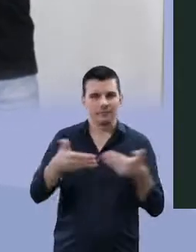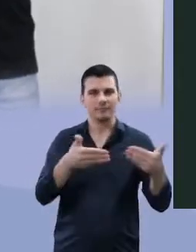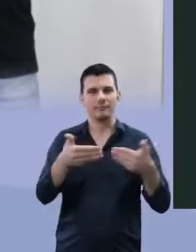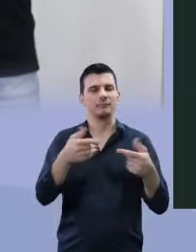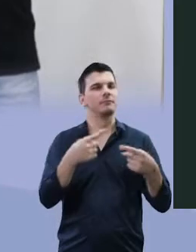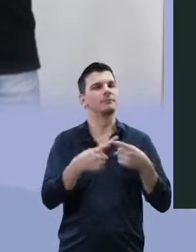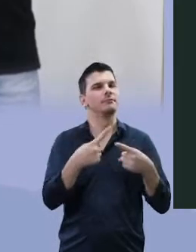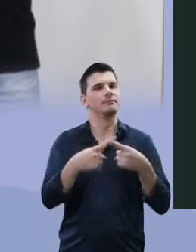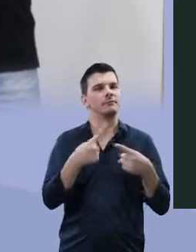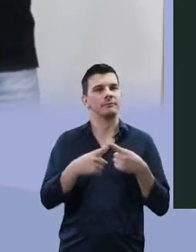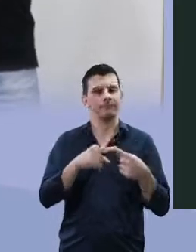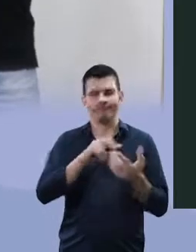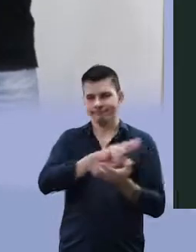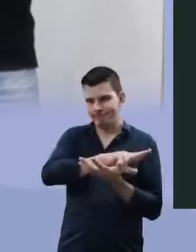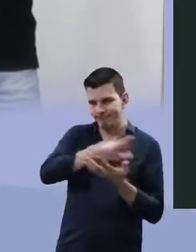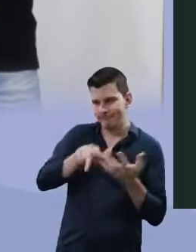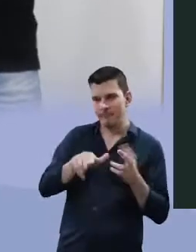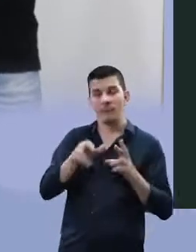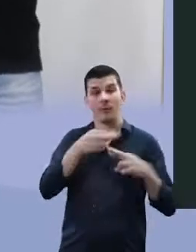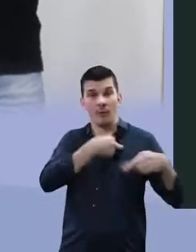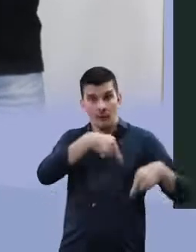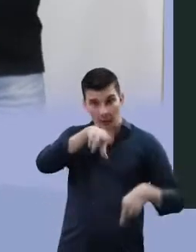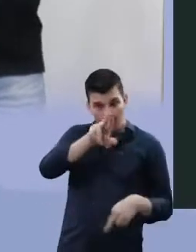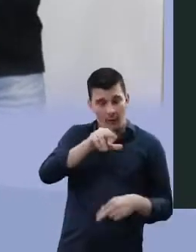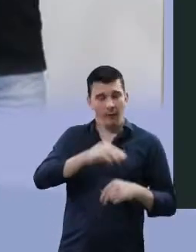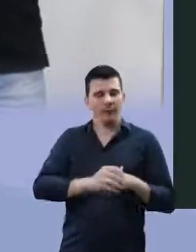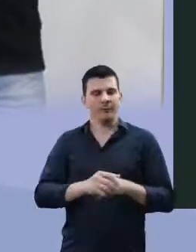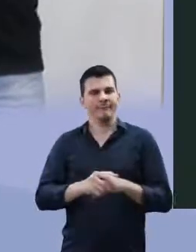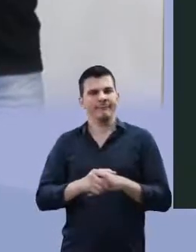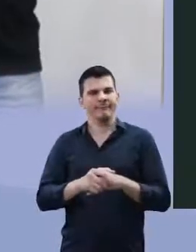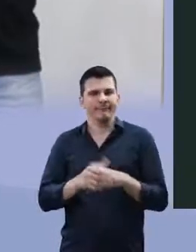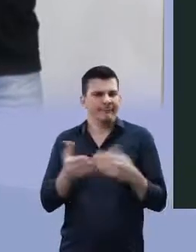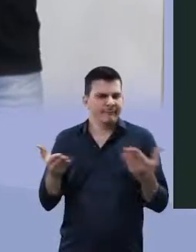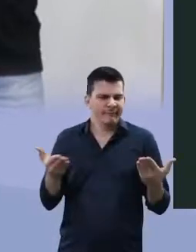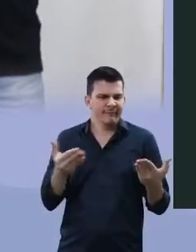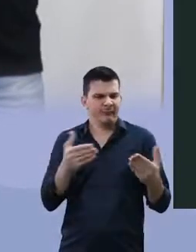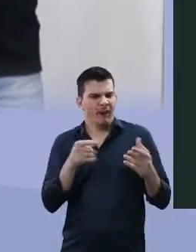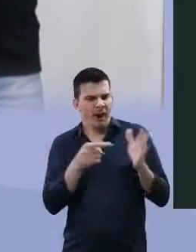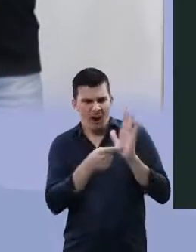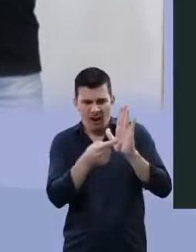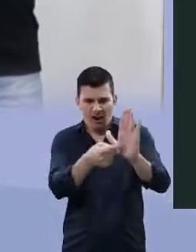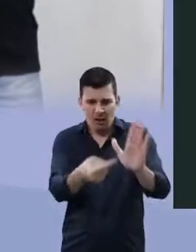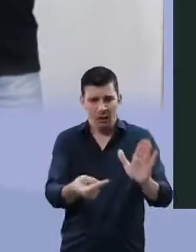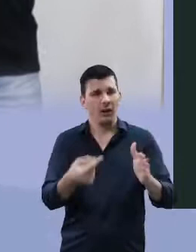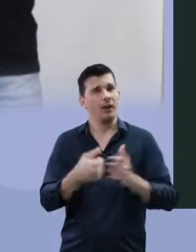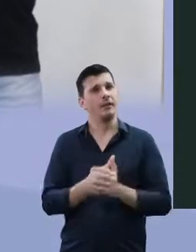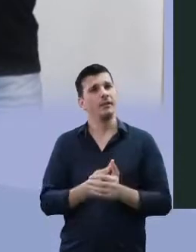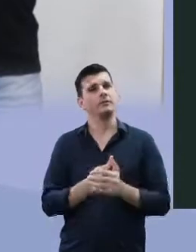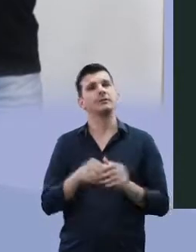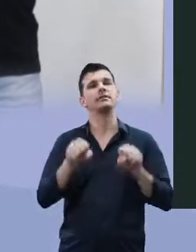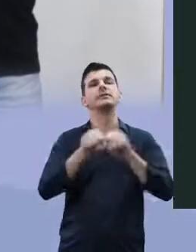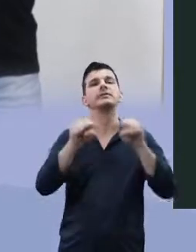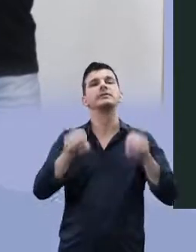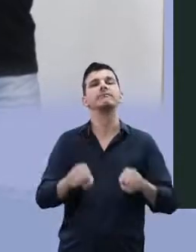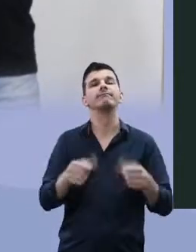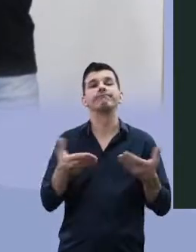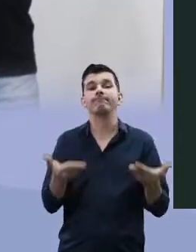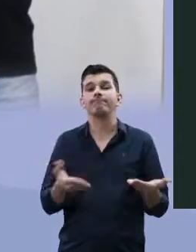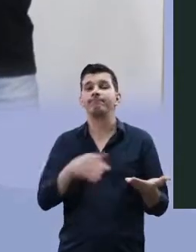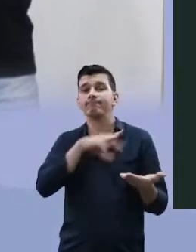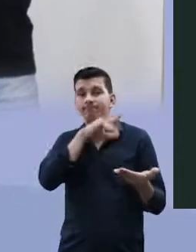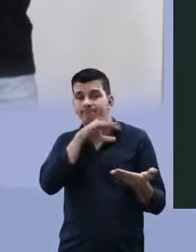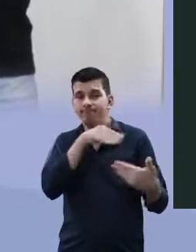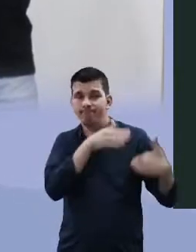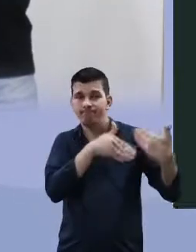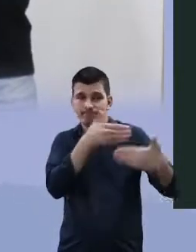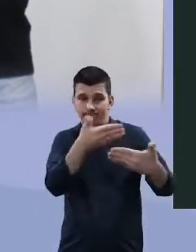Um sistema de estamentos, foi muito verificado durante a Idade Média, então os diferentes estamentos são estados, então também não há essa mobilidade social,